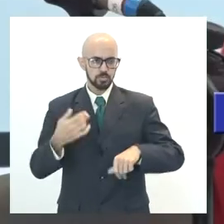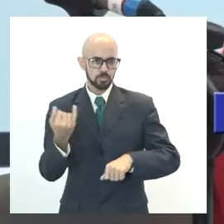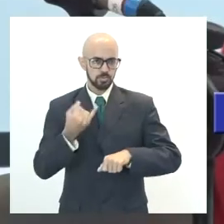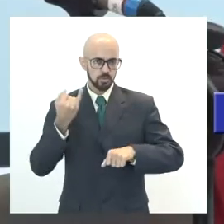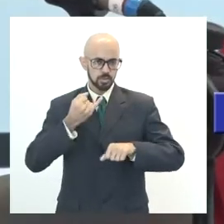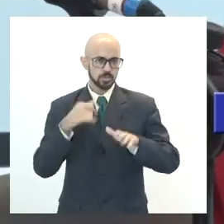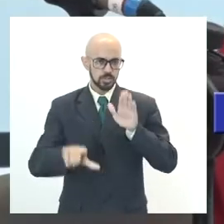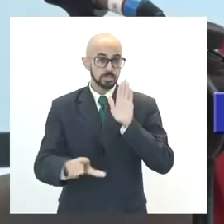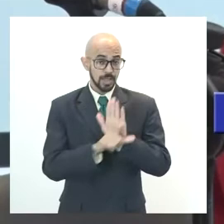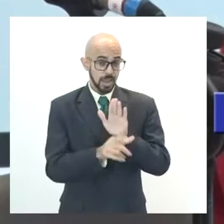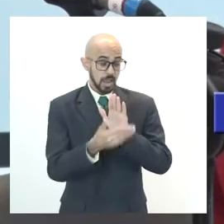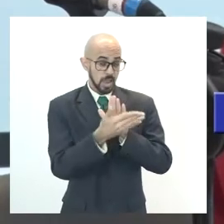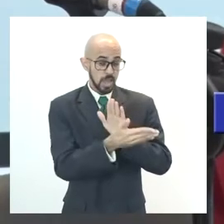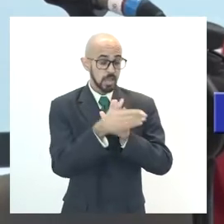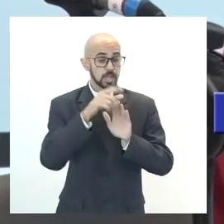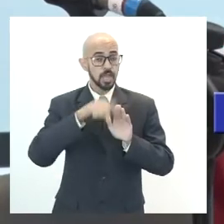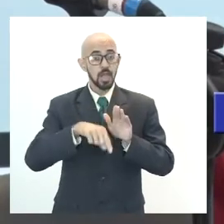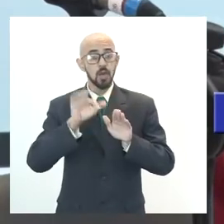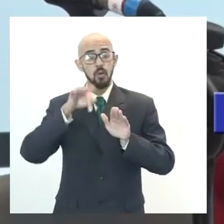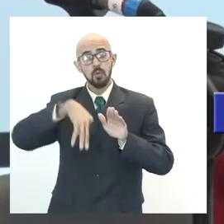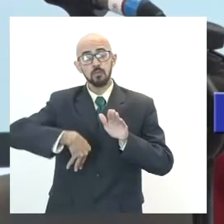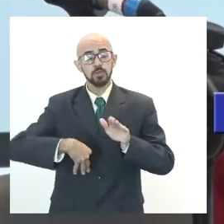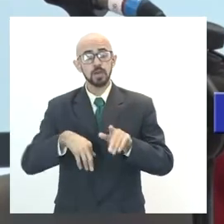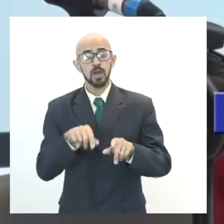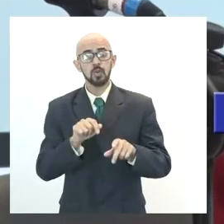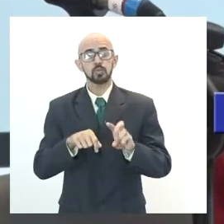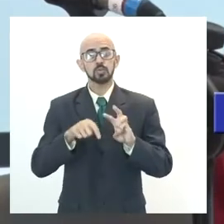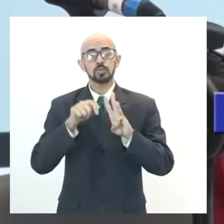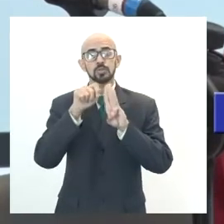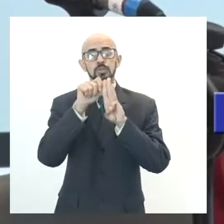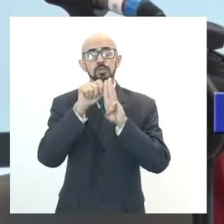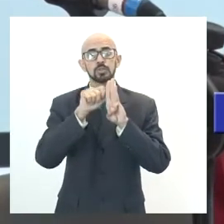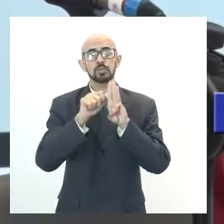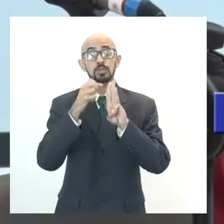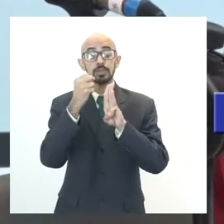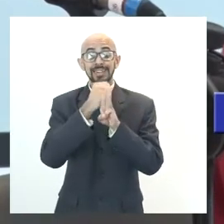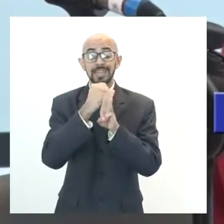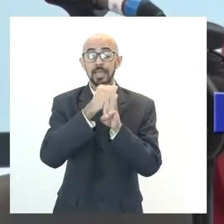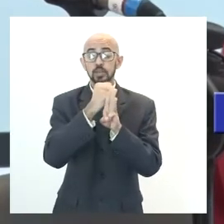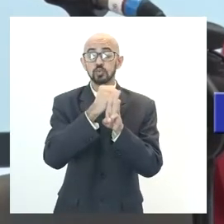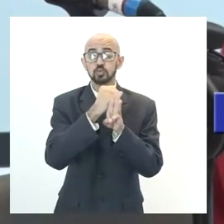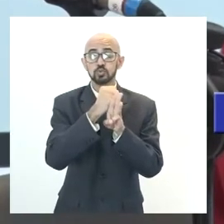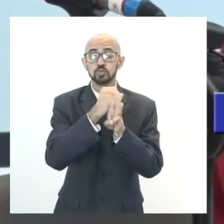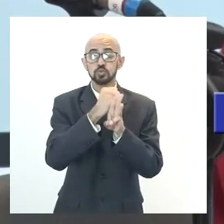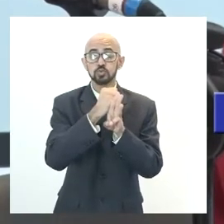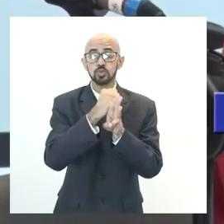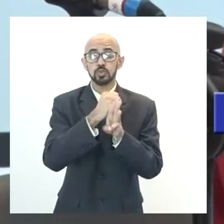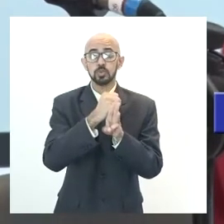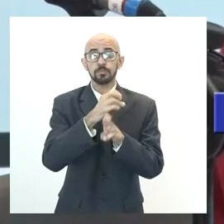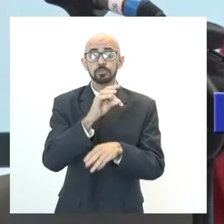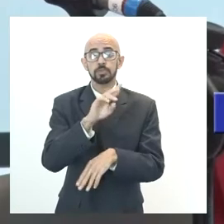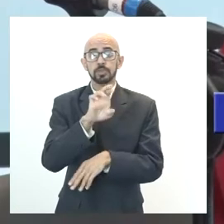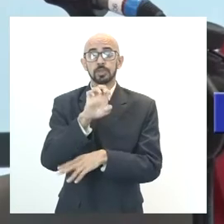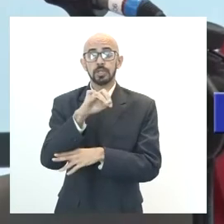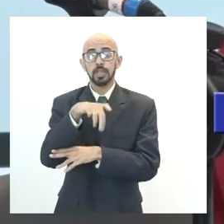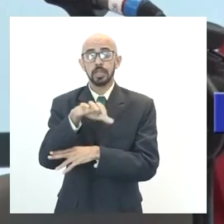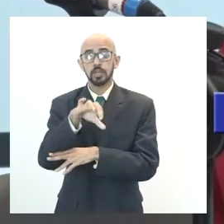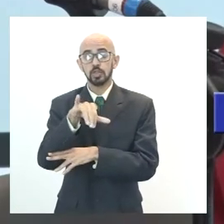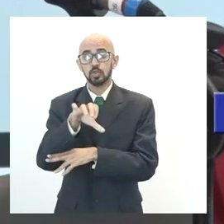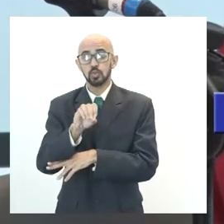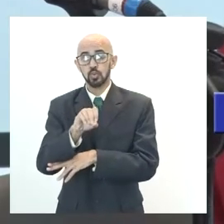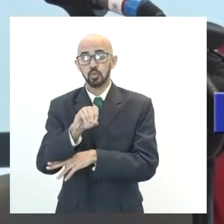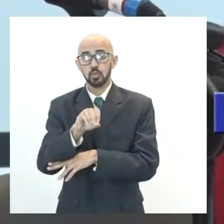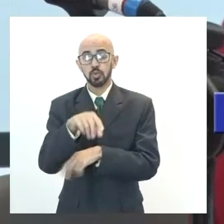Deputado Paulo Ramos que é o fim do Triângulo é deputado o fim dos triênios o fim do posto